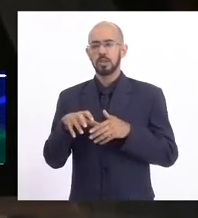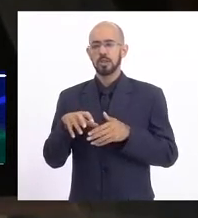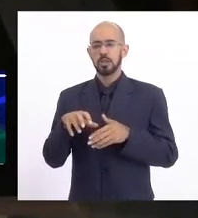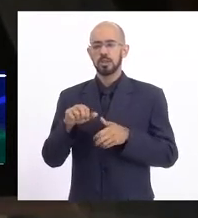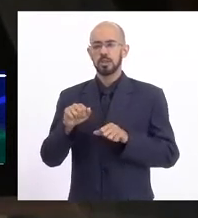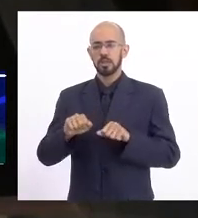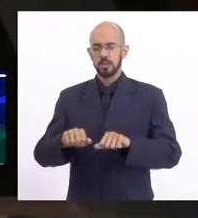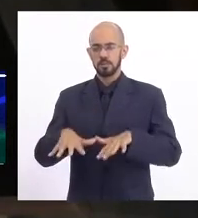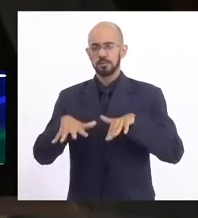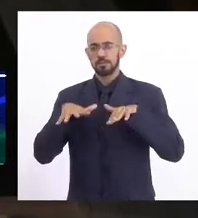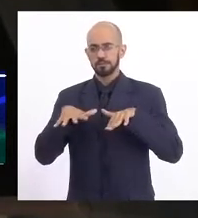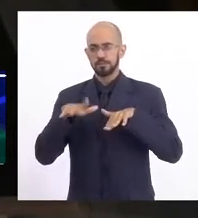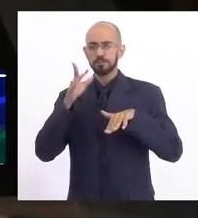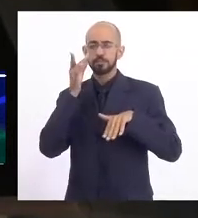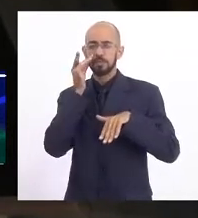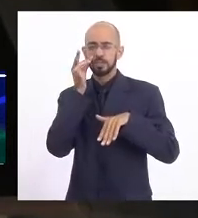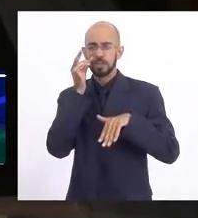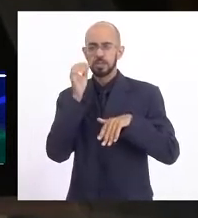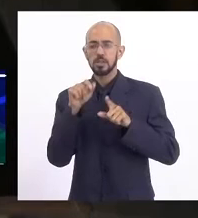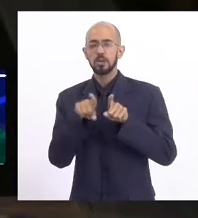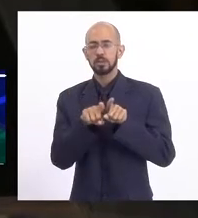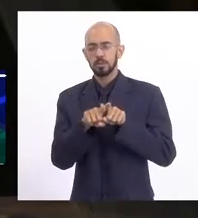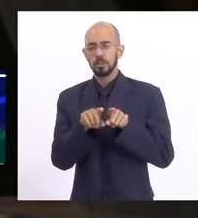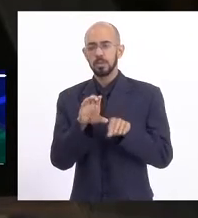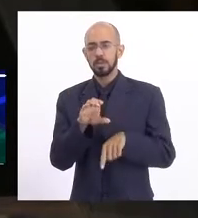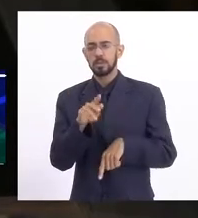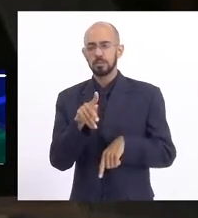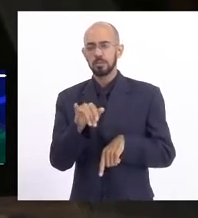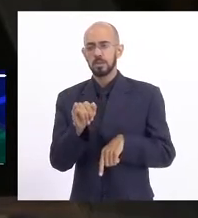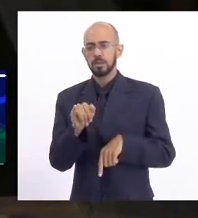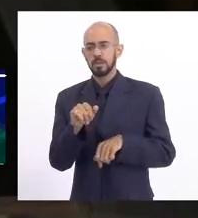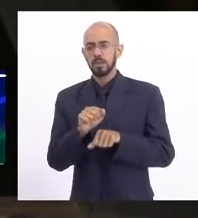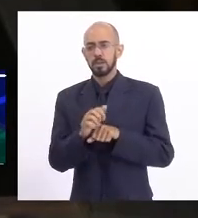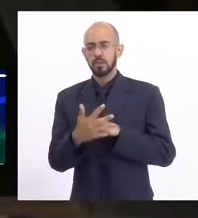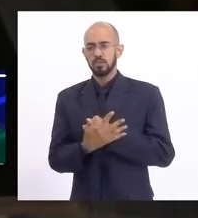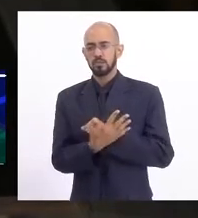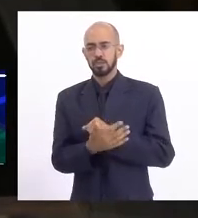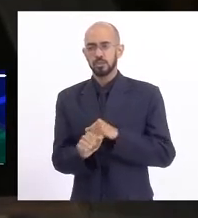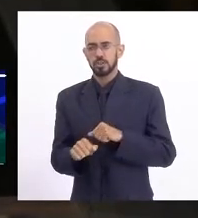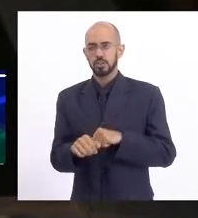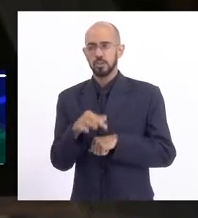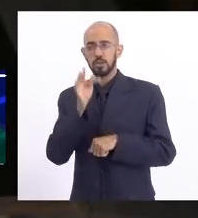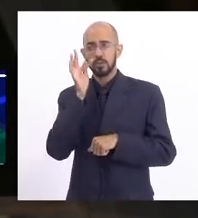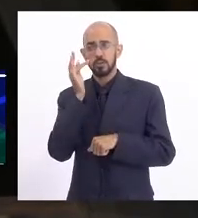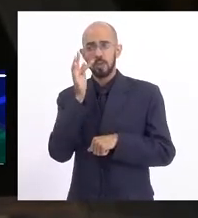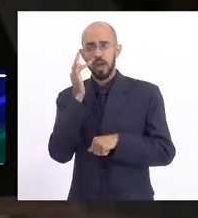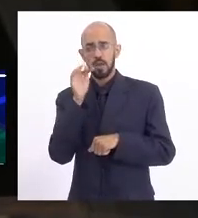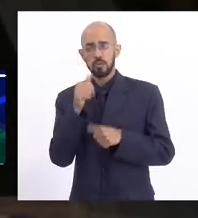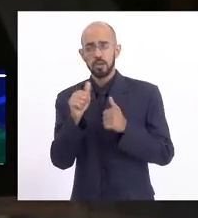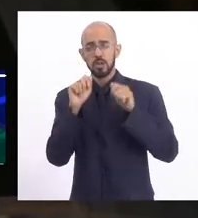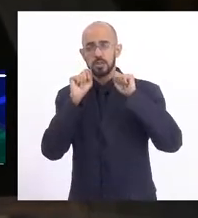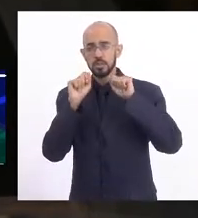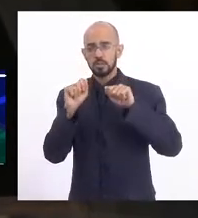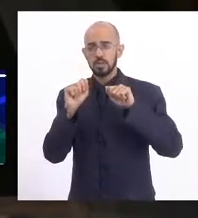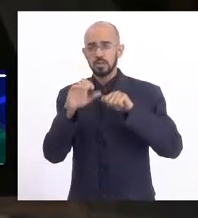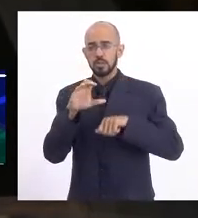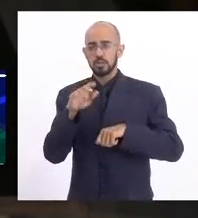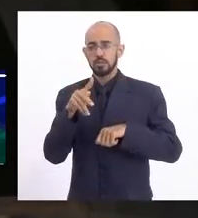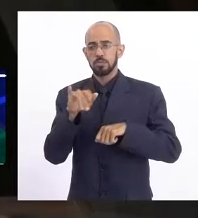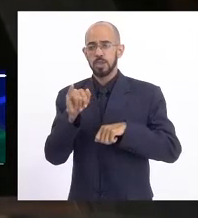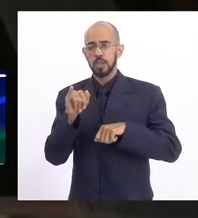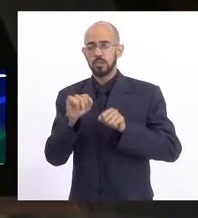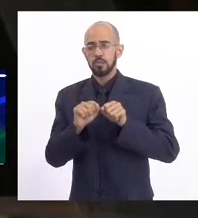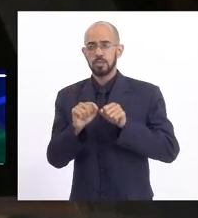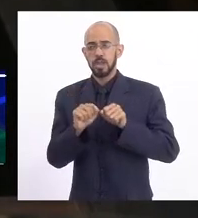da CPI da Covid. Mas o Flávio e a assessoria da CPI cumpriram um